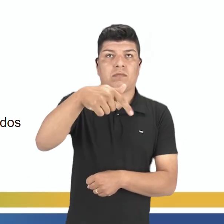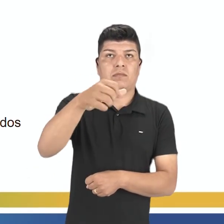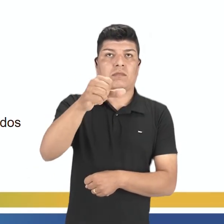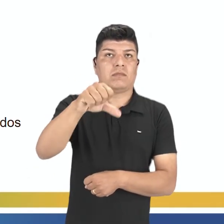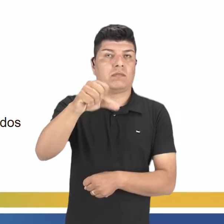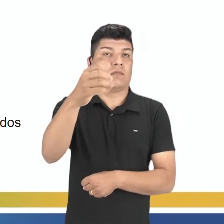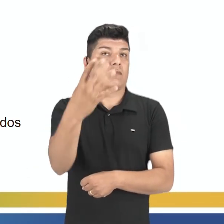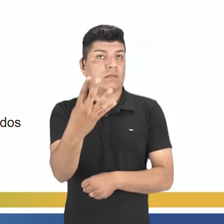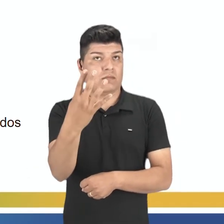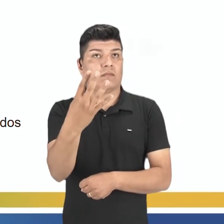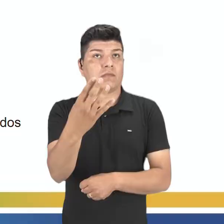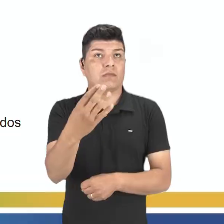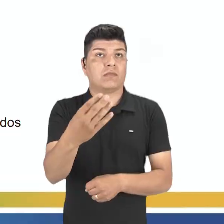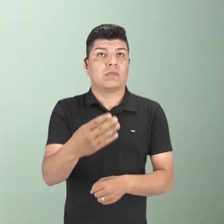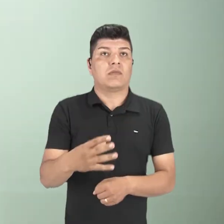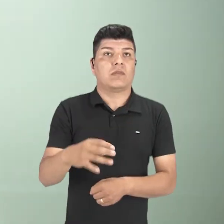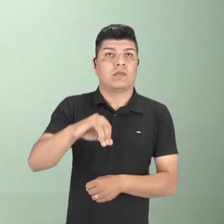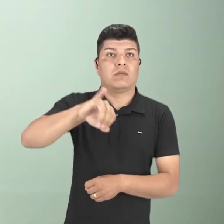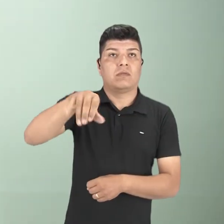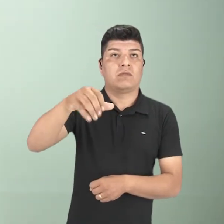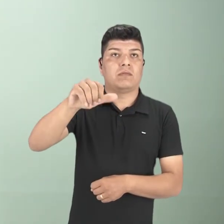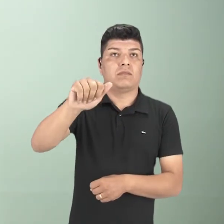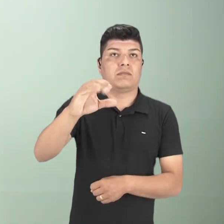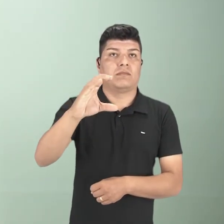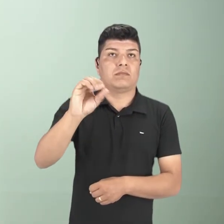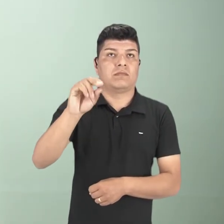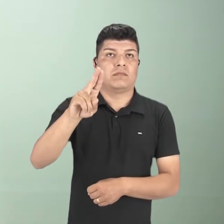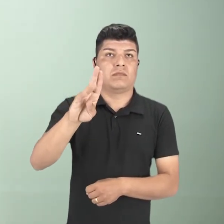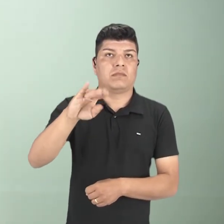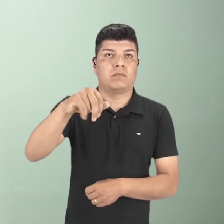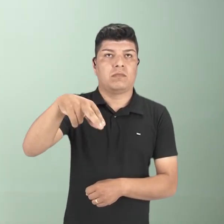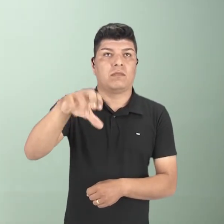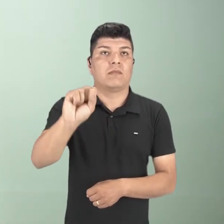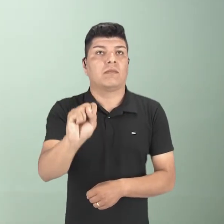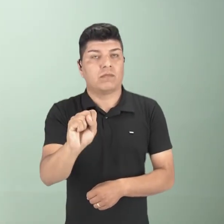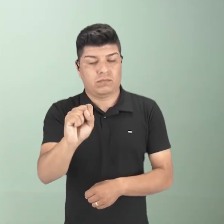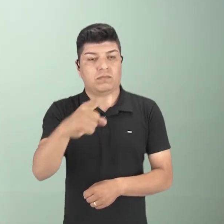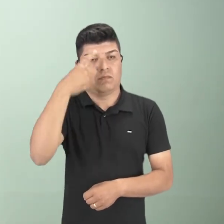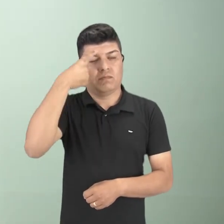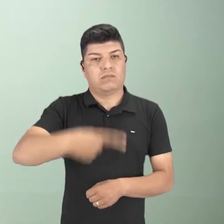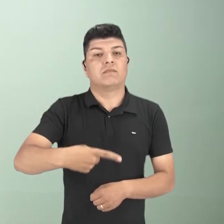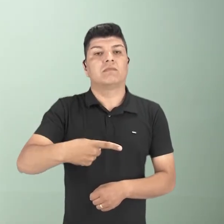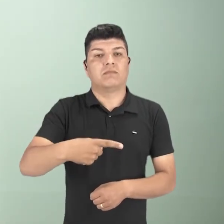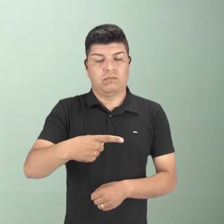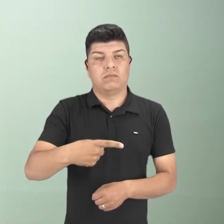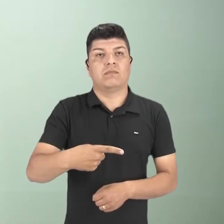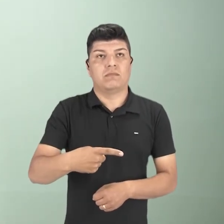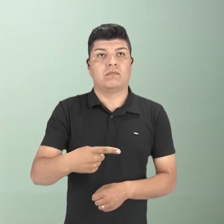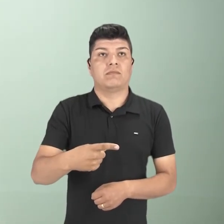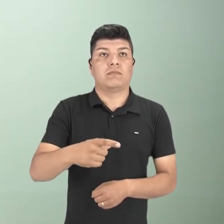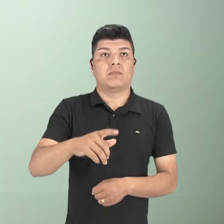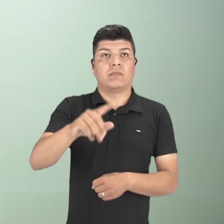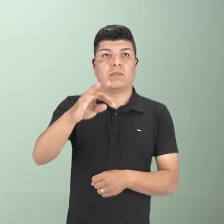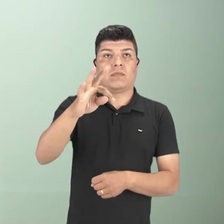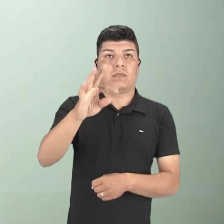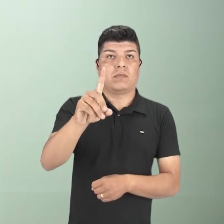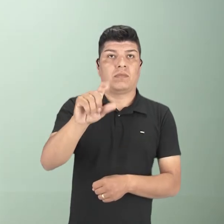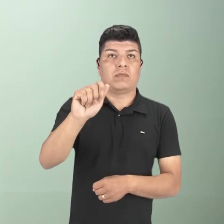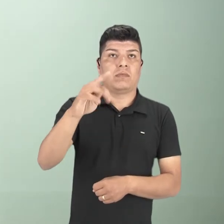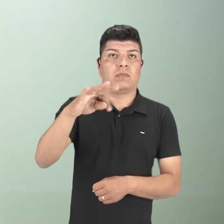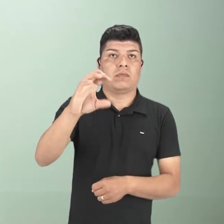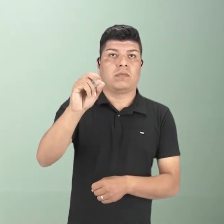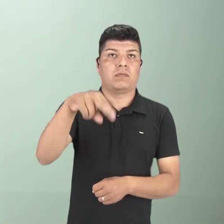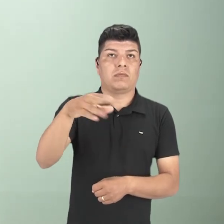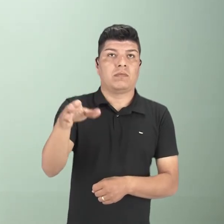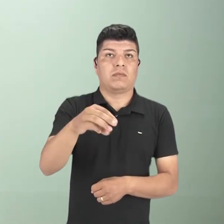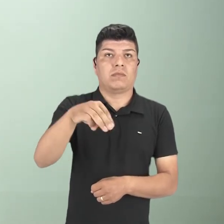quando os jacobinos estão no poder, né? Temos aí o predomínio jacobinista, líderes como Danton, Robespierre,